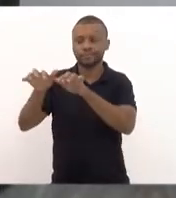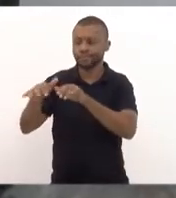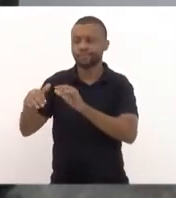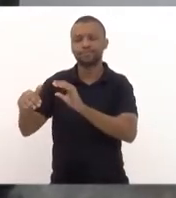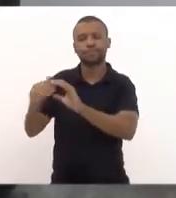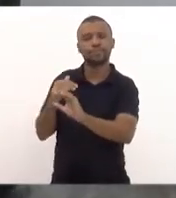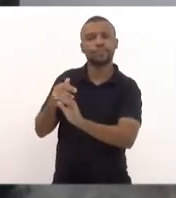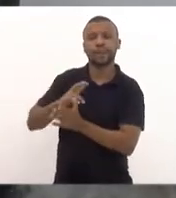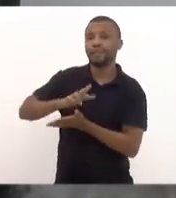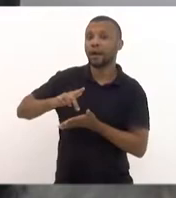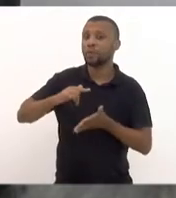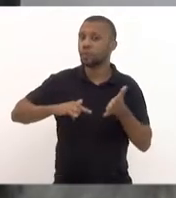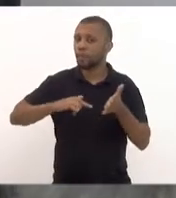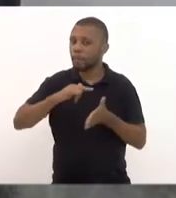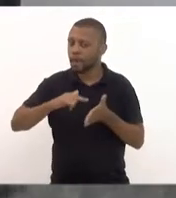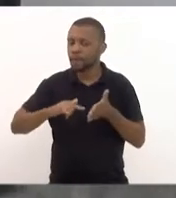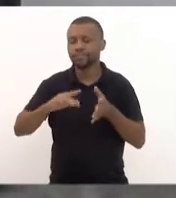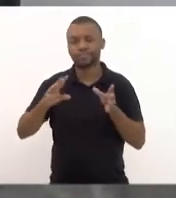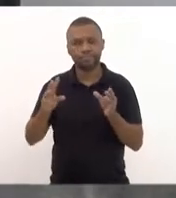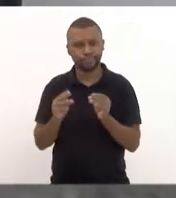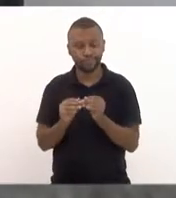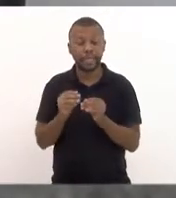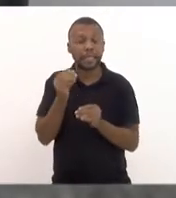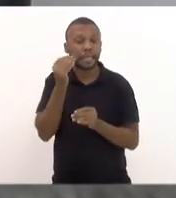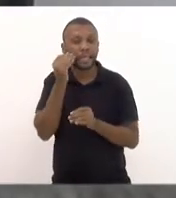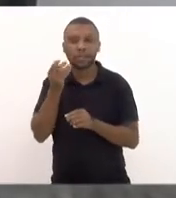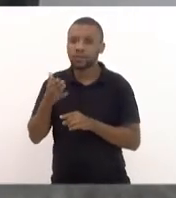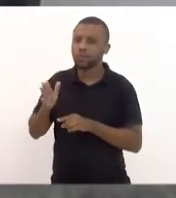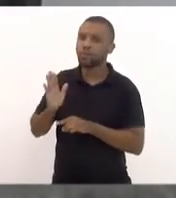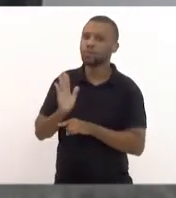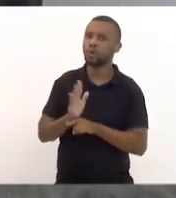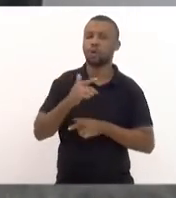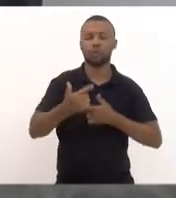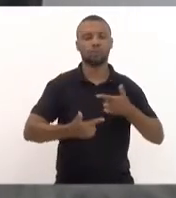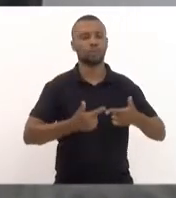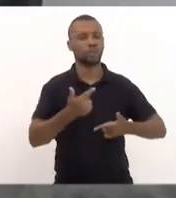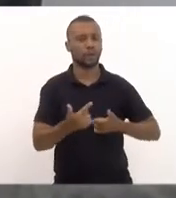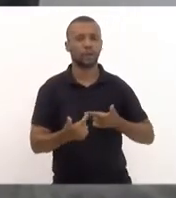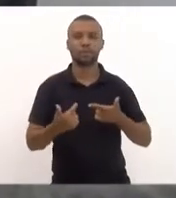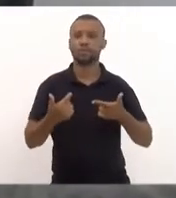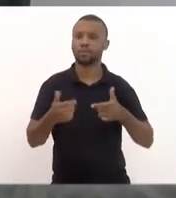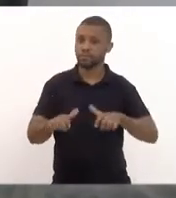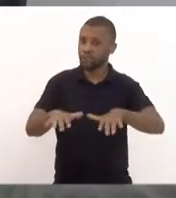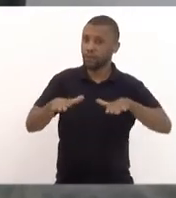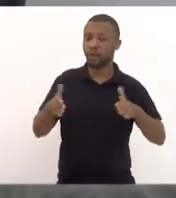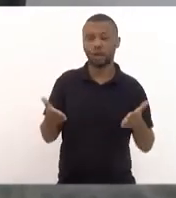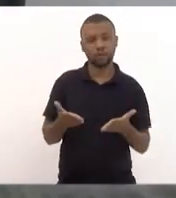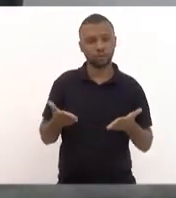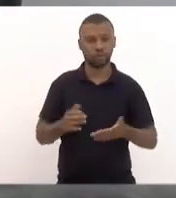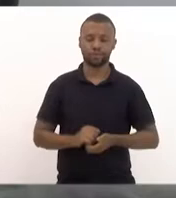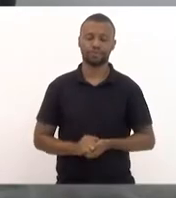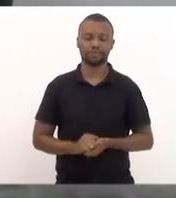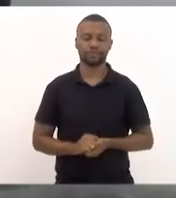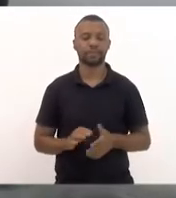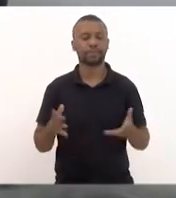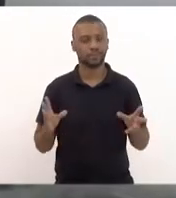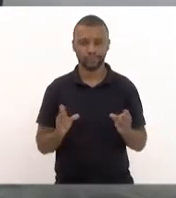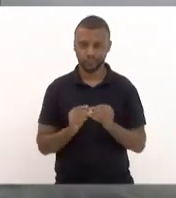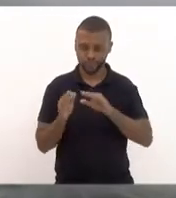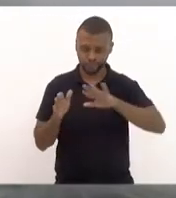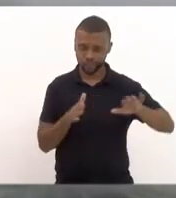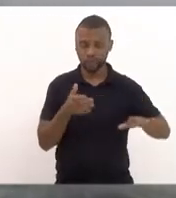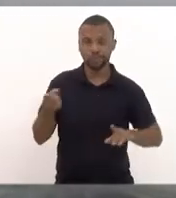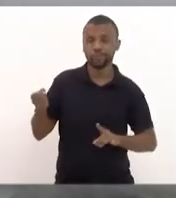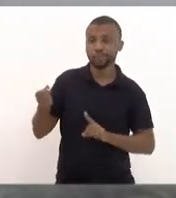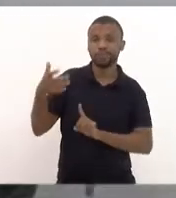enfim, diligente o Vicente, tentando contribuir com os trabalhos dessa audiência de hoje. Bom, isso dito, eu passo a palavra para o professor Mauro Osório,